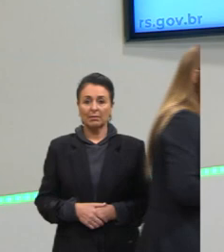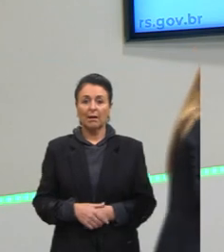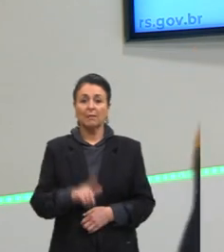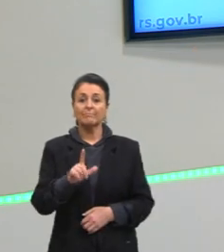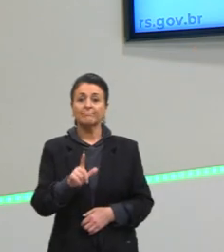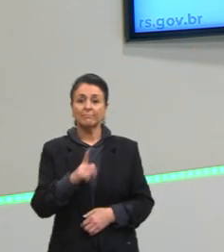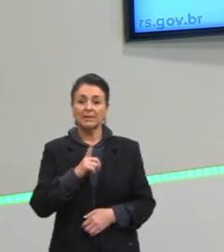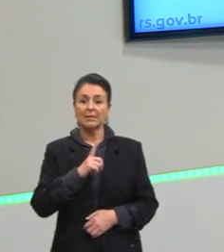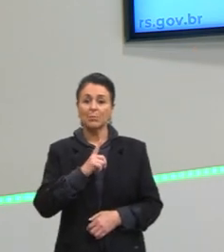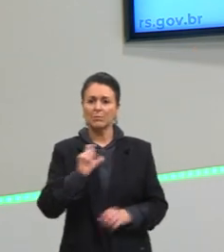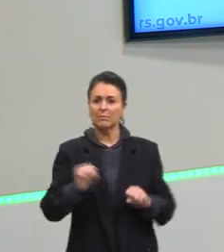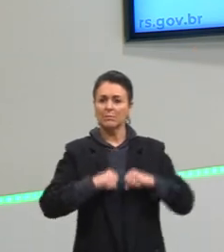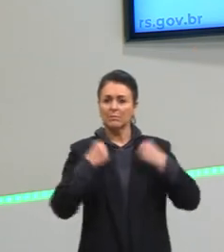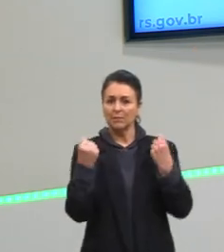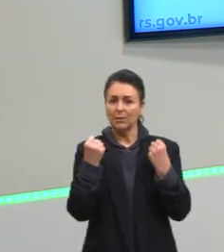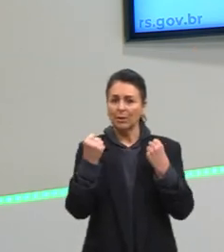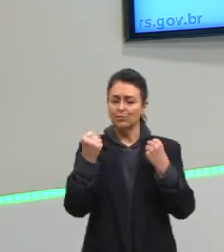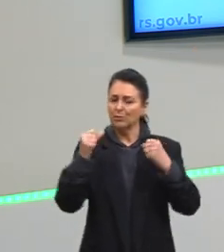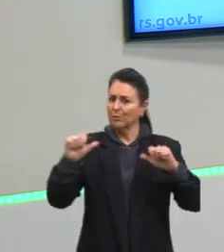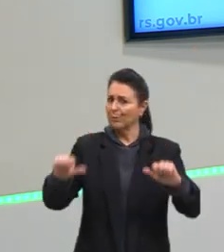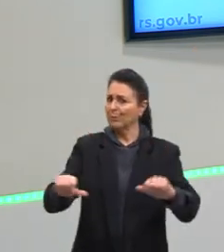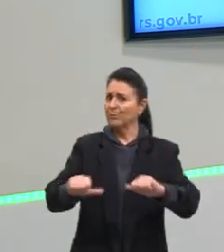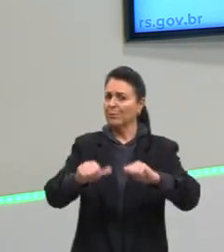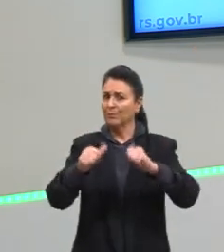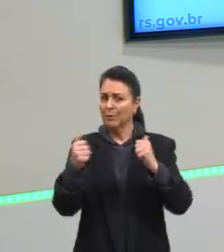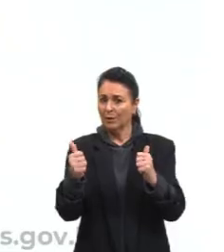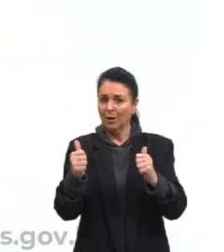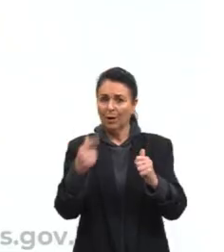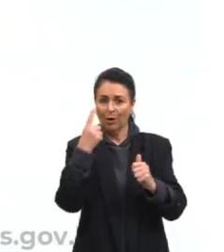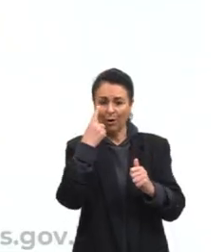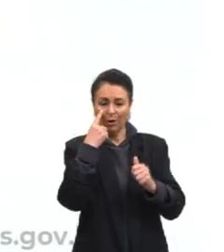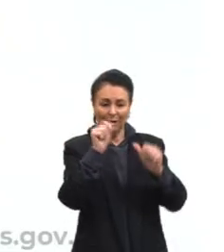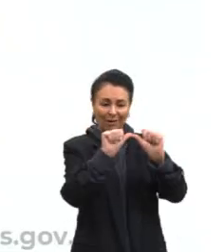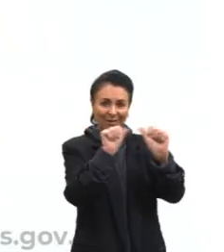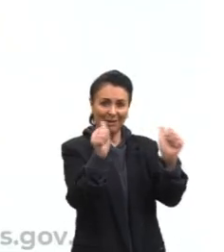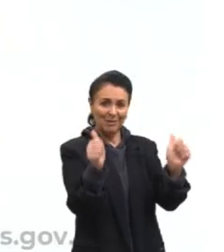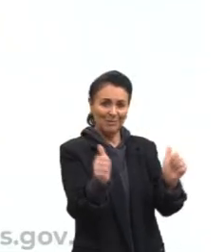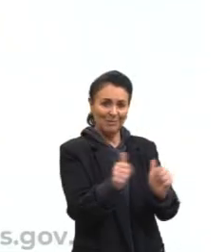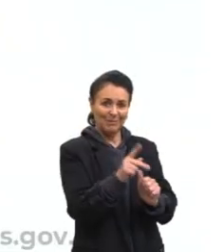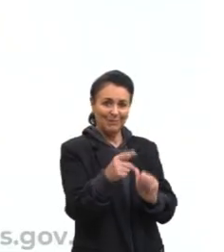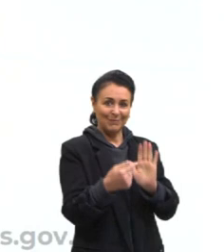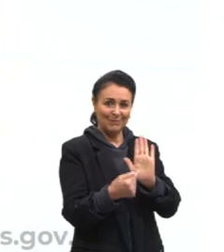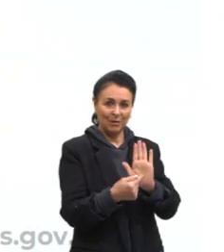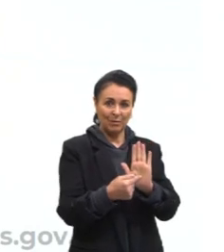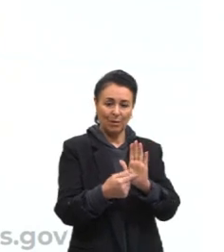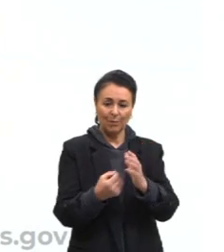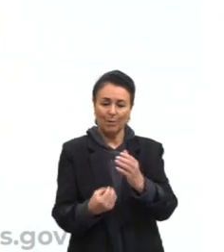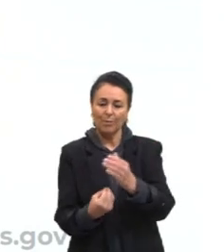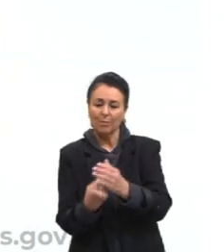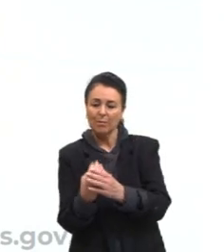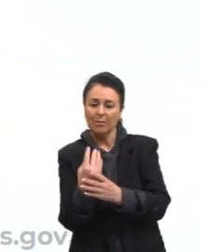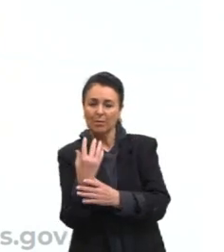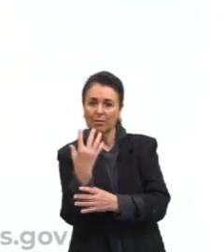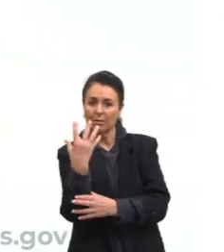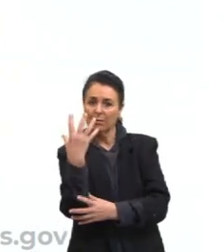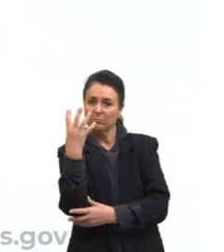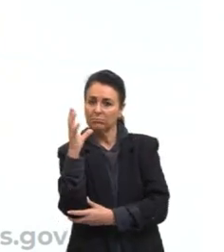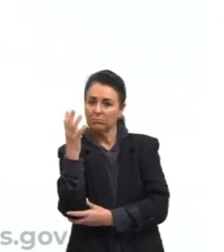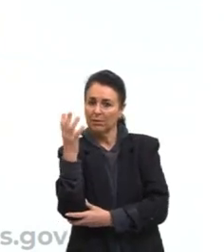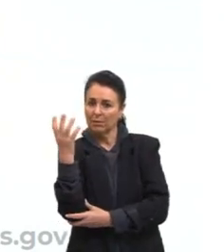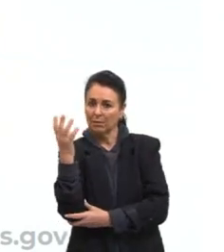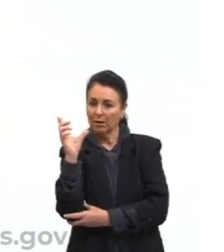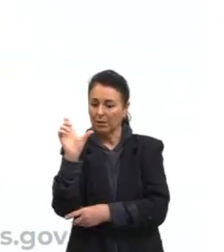potência de sermos melhores que é o devido a que o trago imagem né do uma uma planta aí uma plantinha